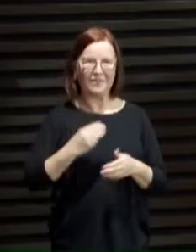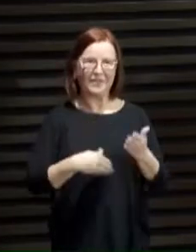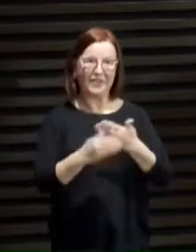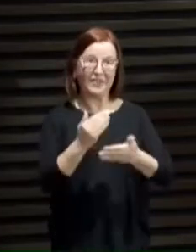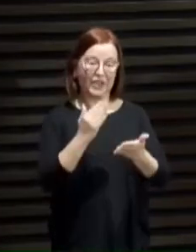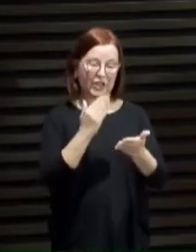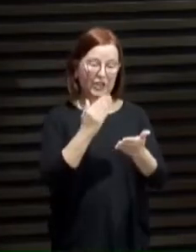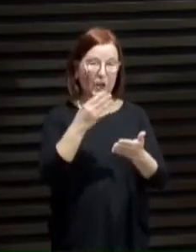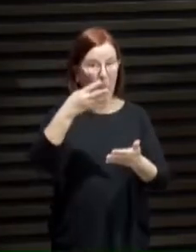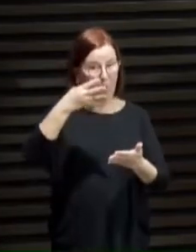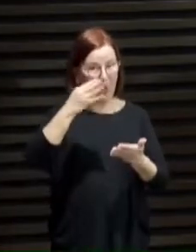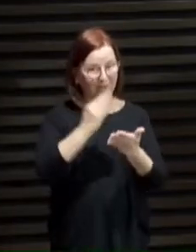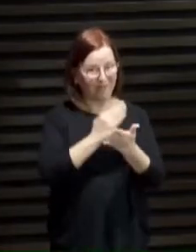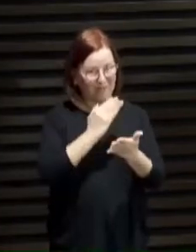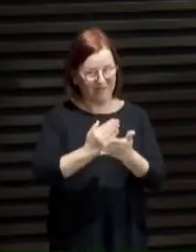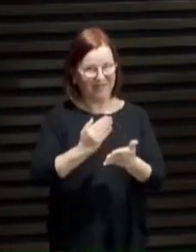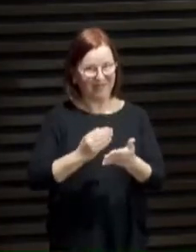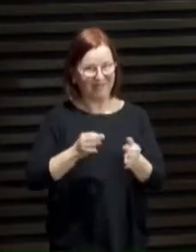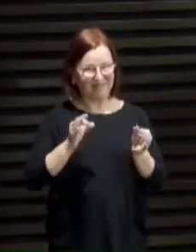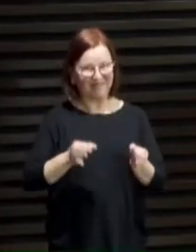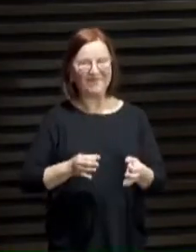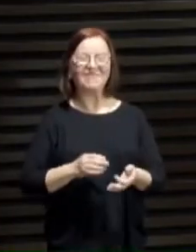sessões.